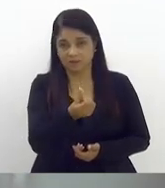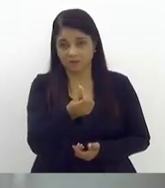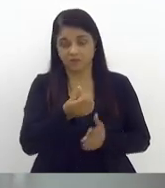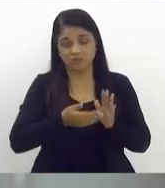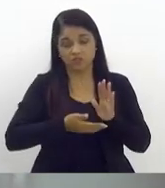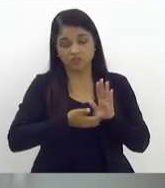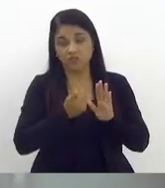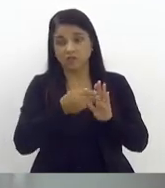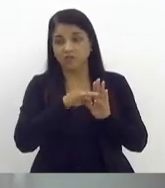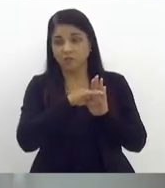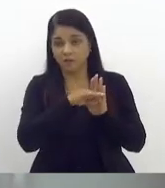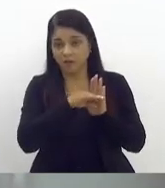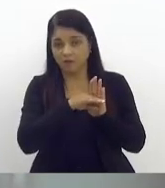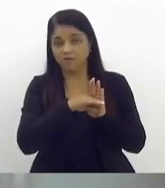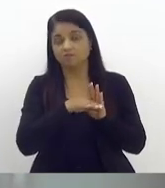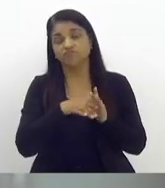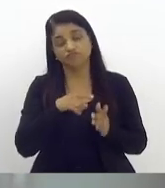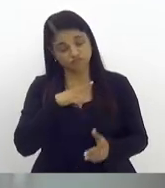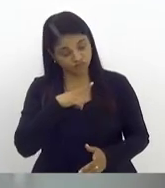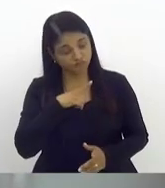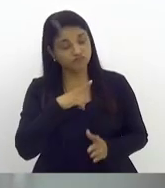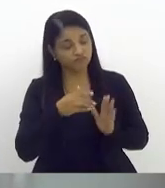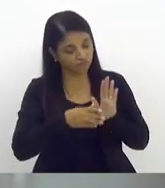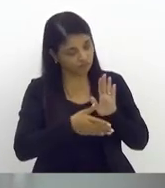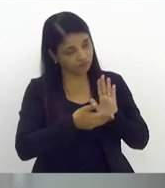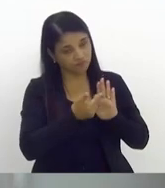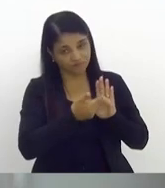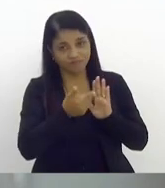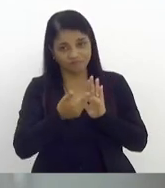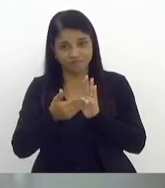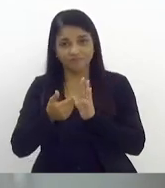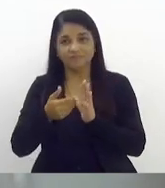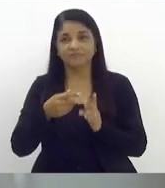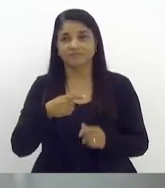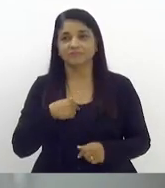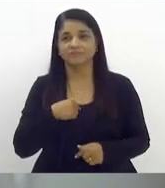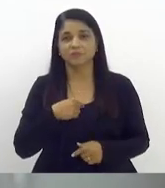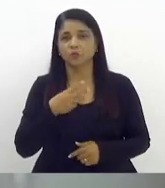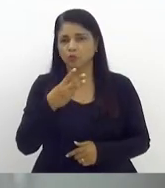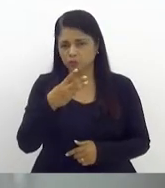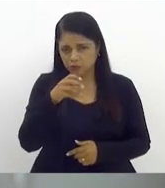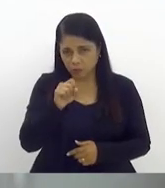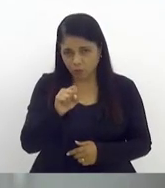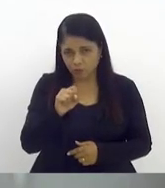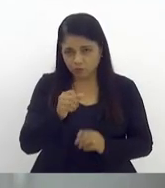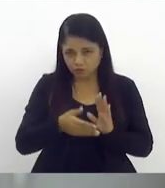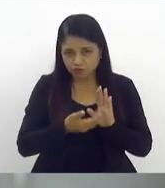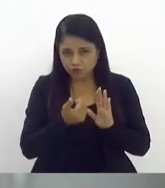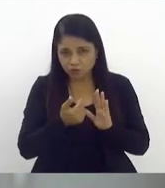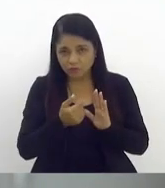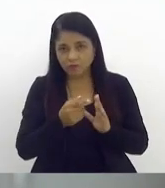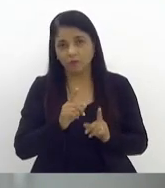Retirar de pauta. Ah, o senhor retirou? Retirei. O 38, o senhor retirou? 38, não.